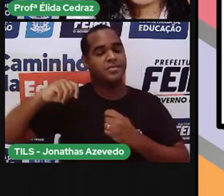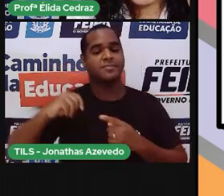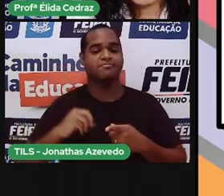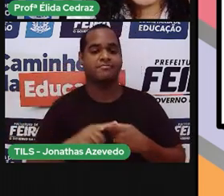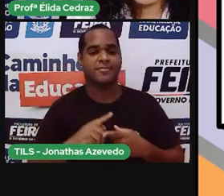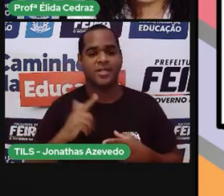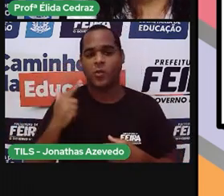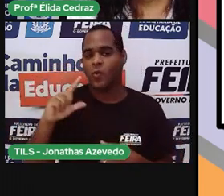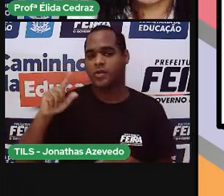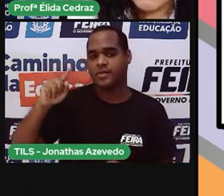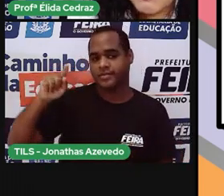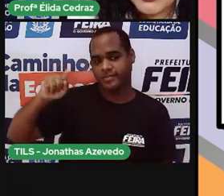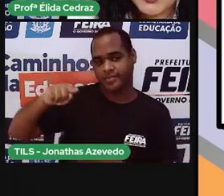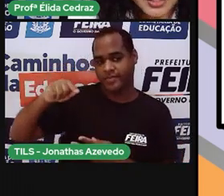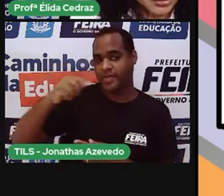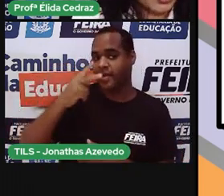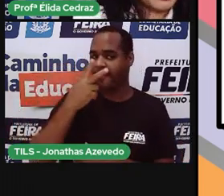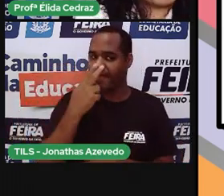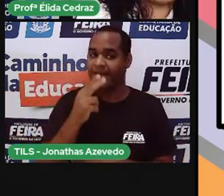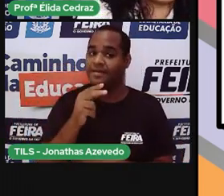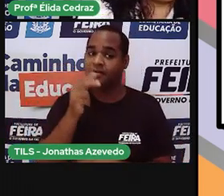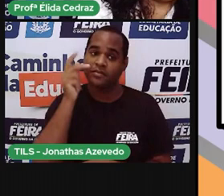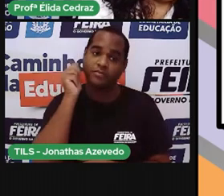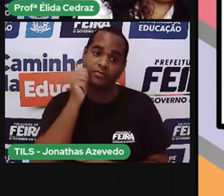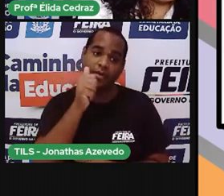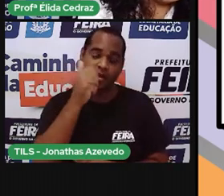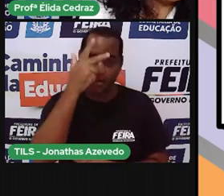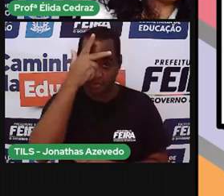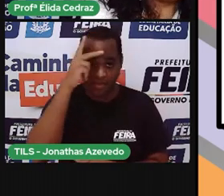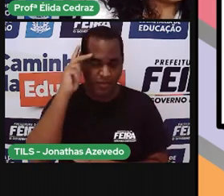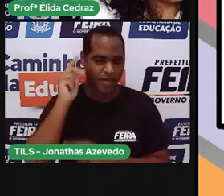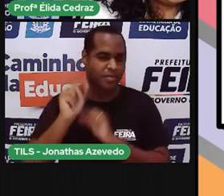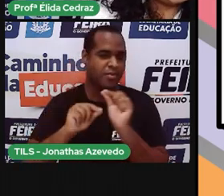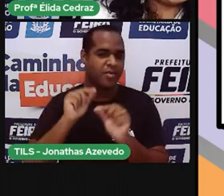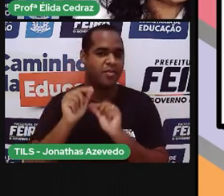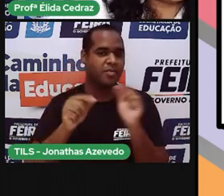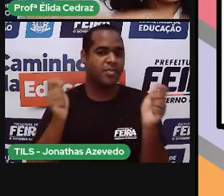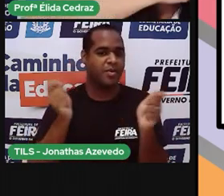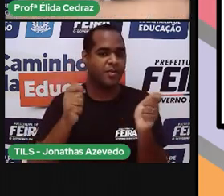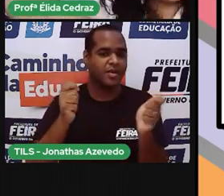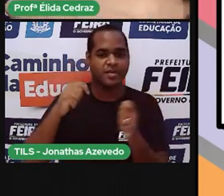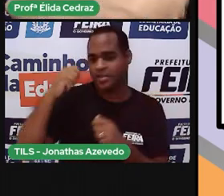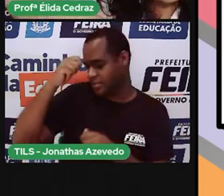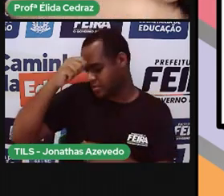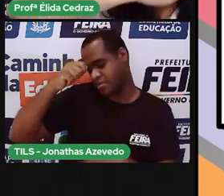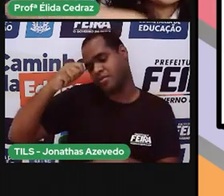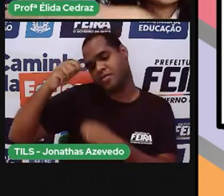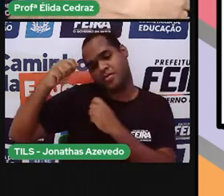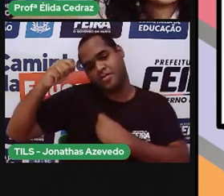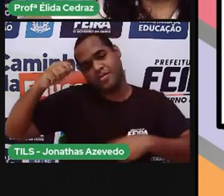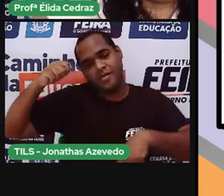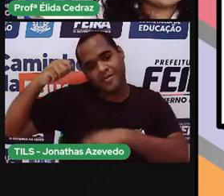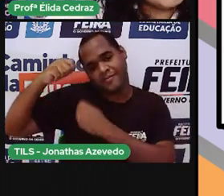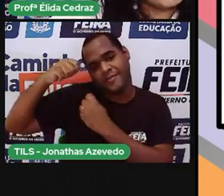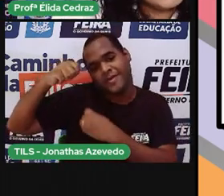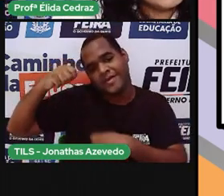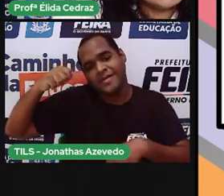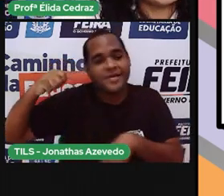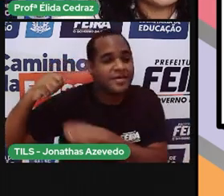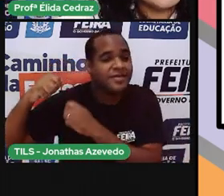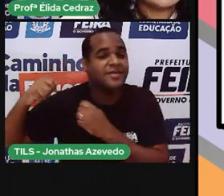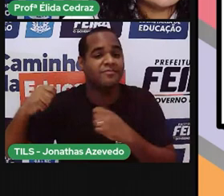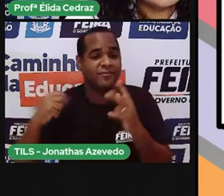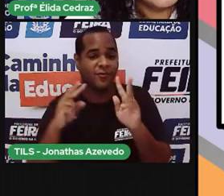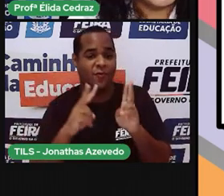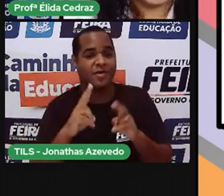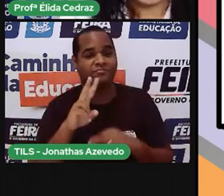tamanho assim, que a pessoa que toca apoia aqui no ombro, virado para o rosto, e toca assim, ó, tipo